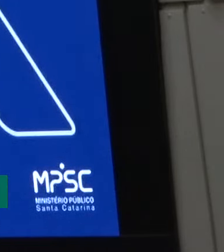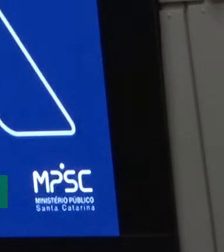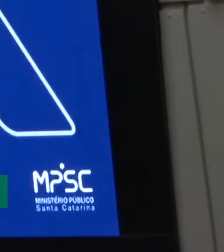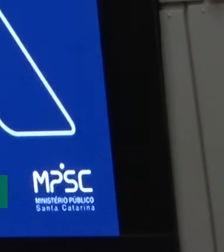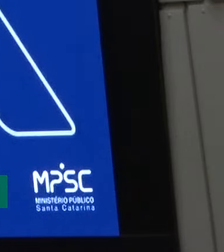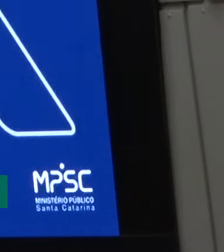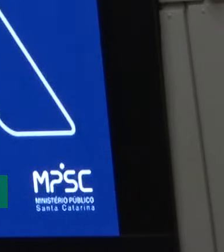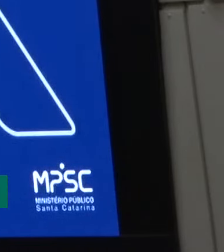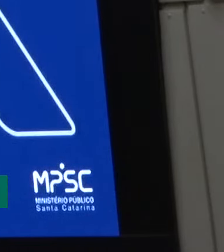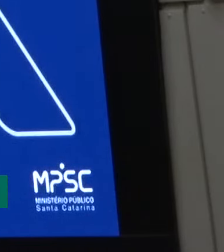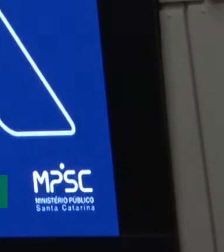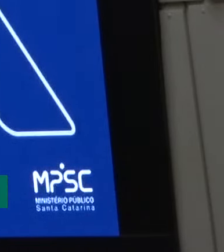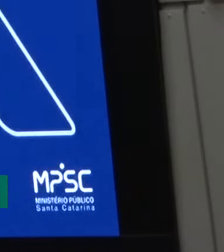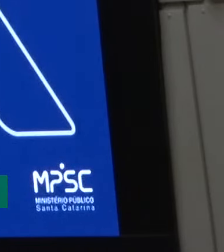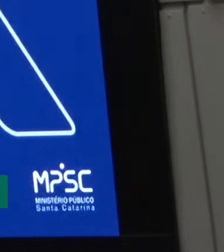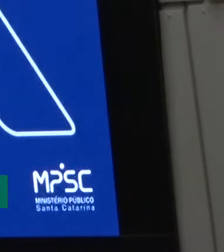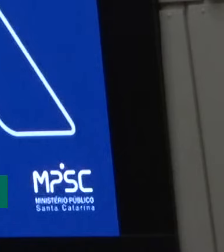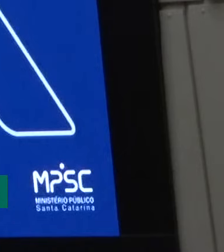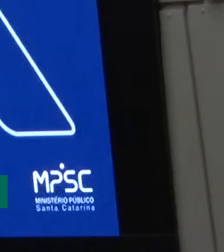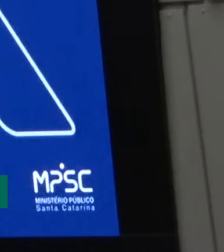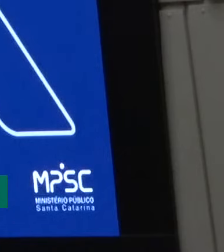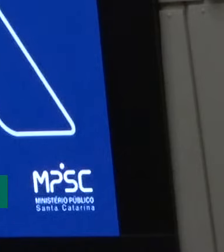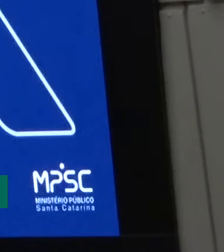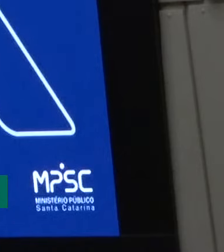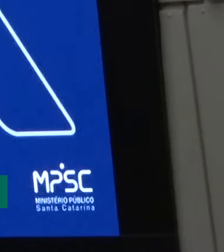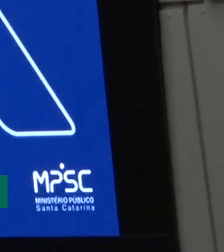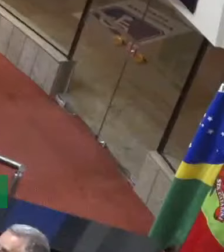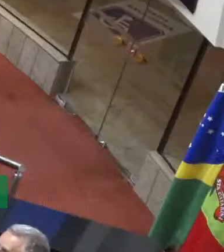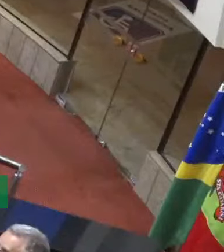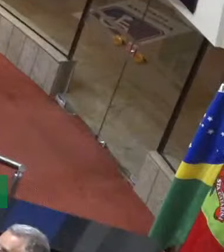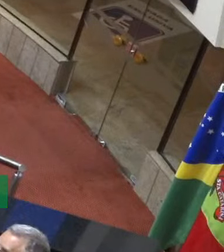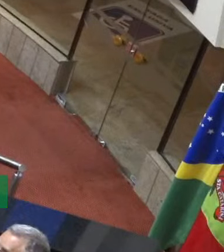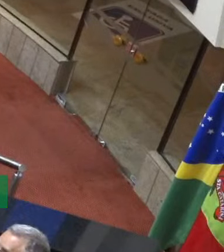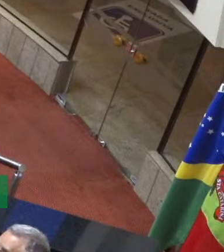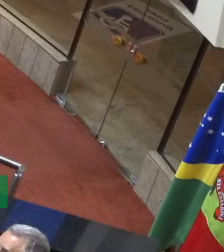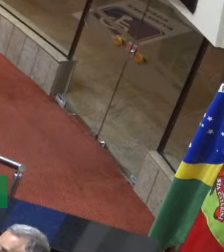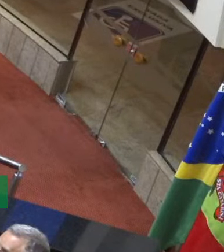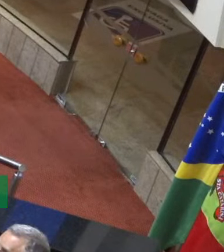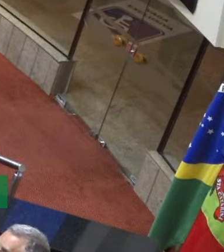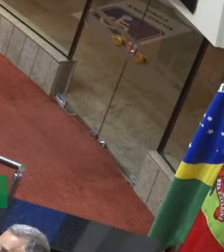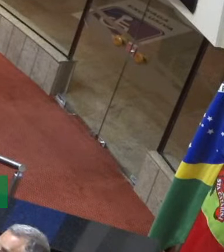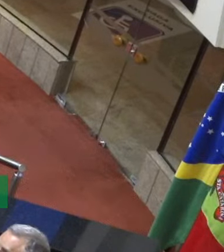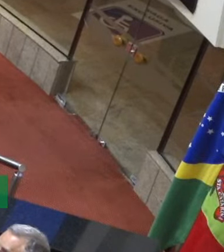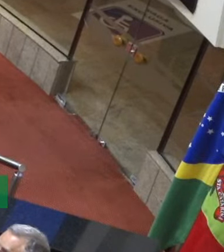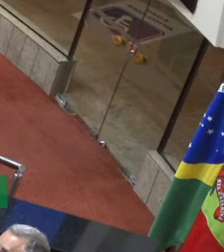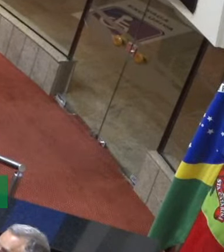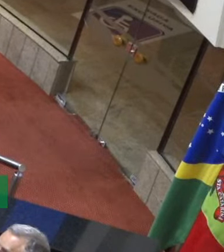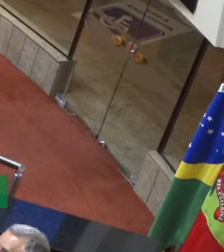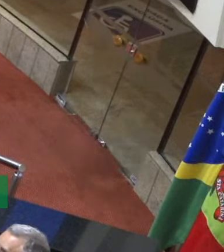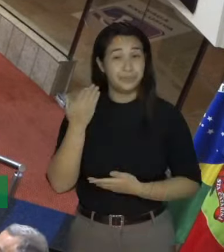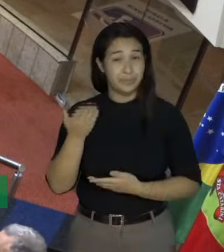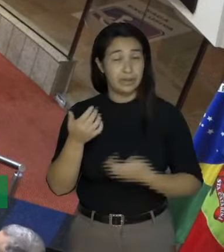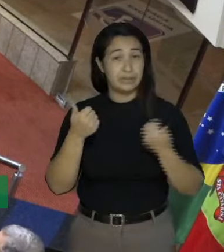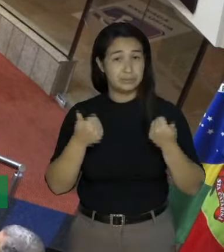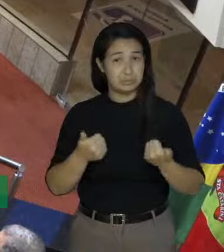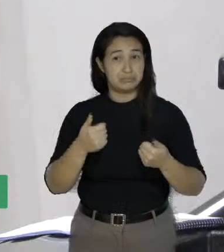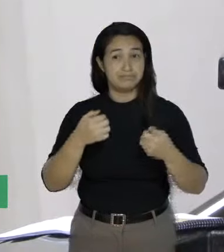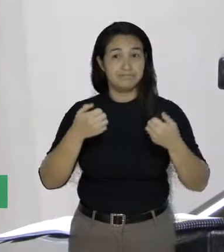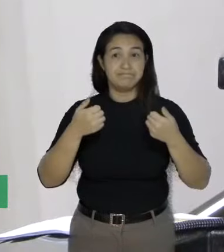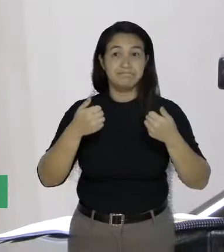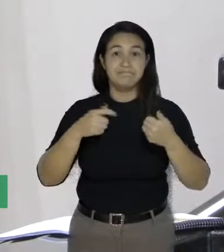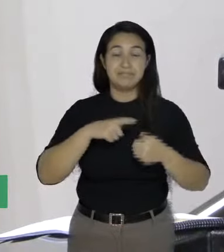excepcional o meu muito obrigado vejam que uma boa prática que foi idealizada